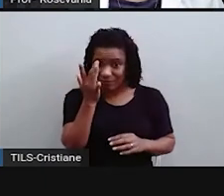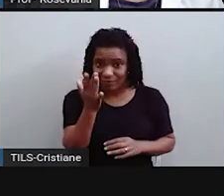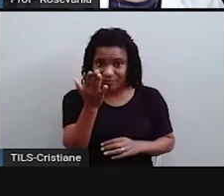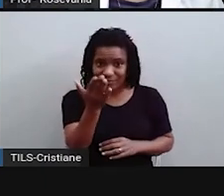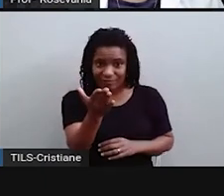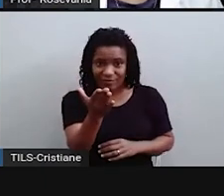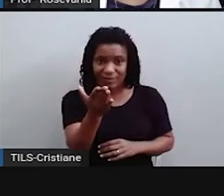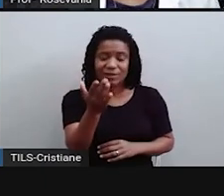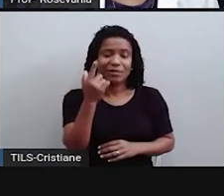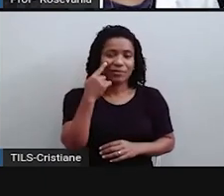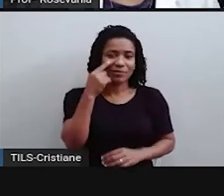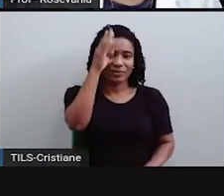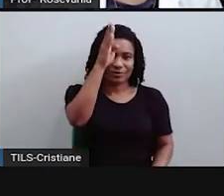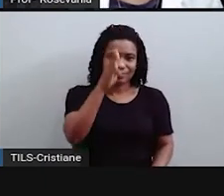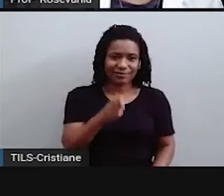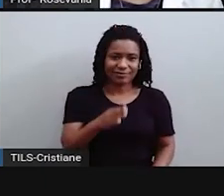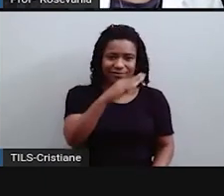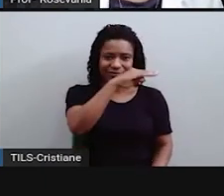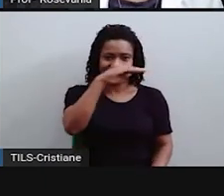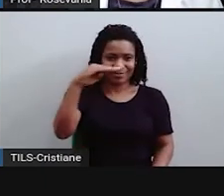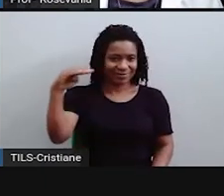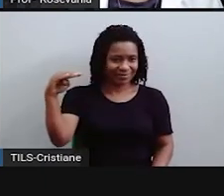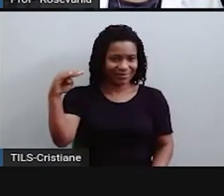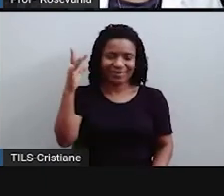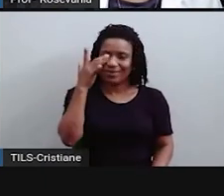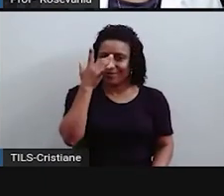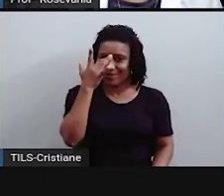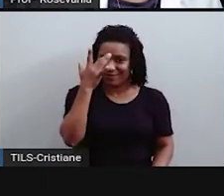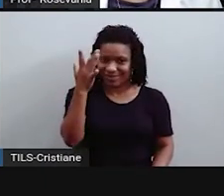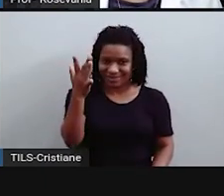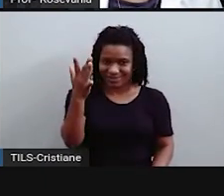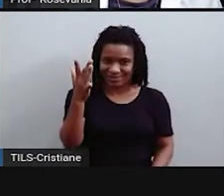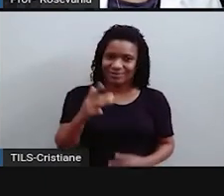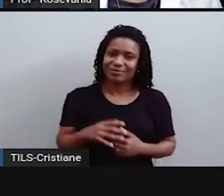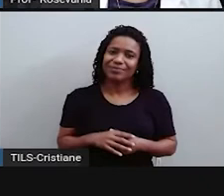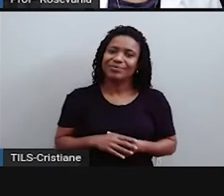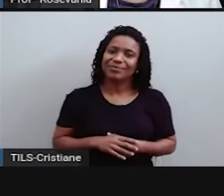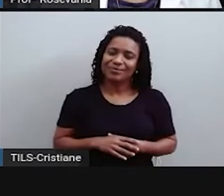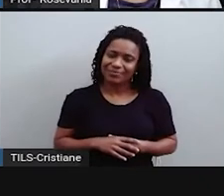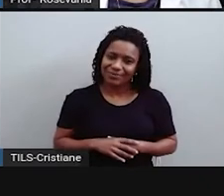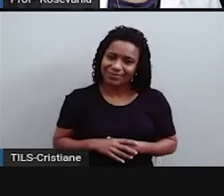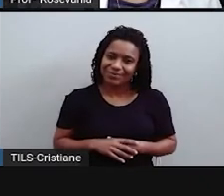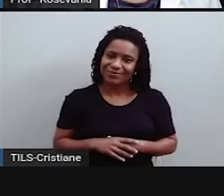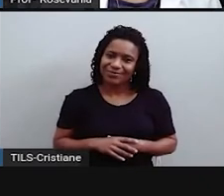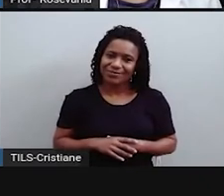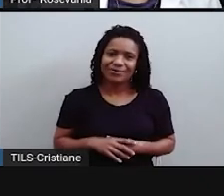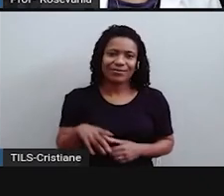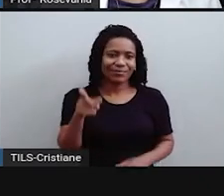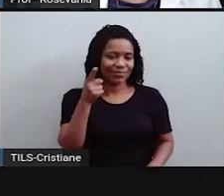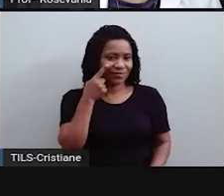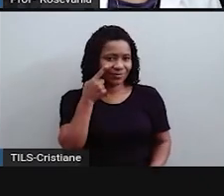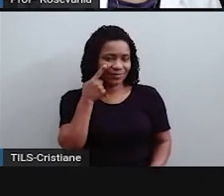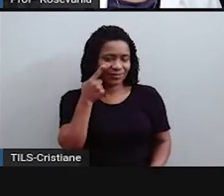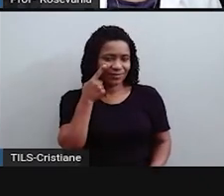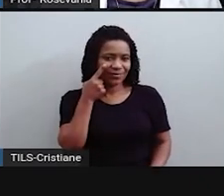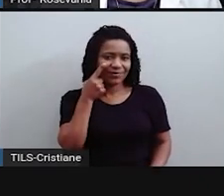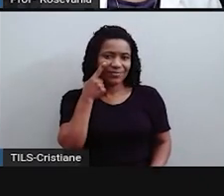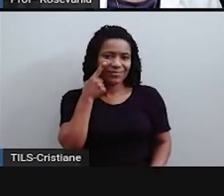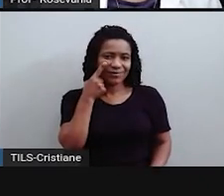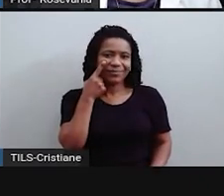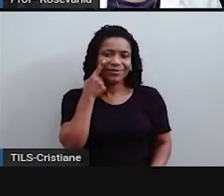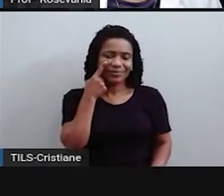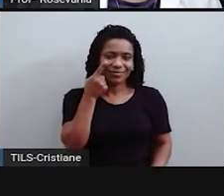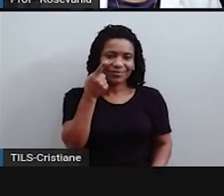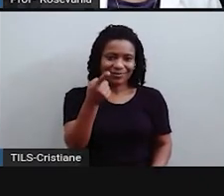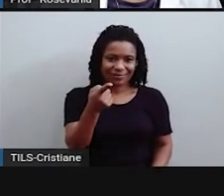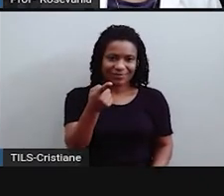É o xizinho ali que você vai botando, viu? E aí você vai, na hora de ler, é tranquilo. Você lê o ponto cardial primeiro, depois